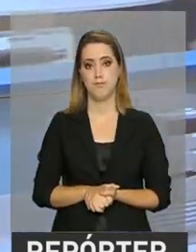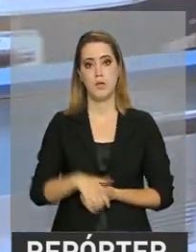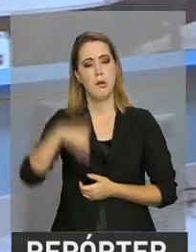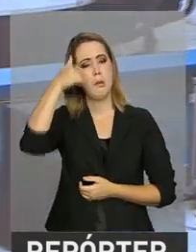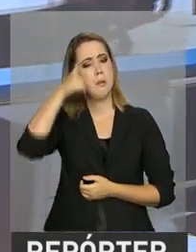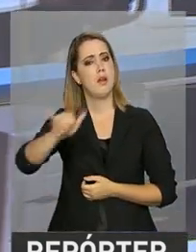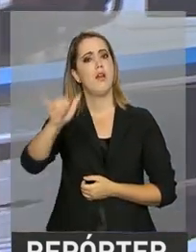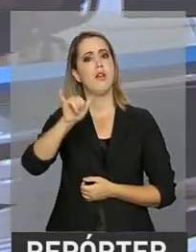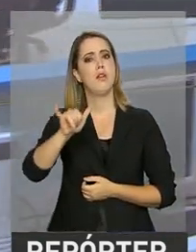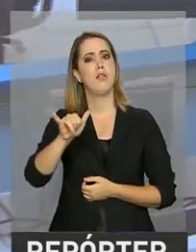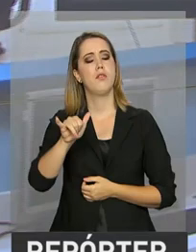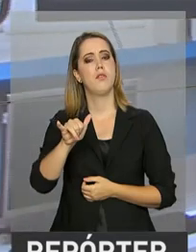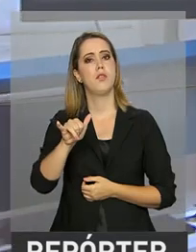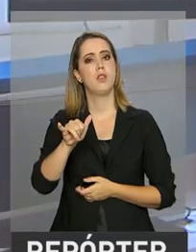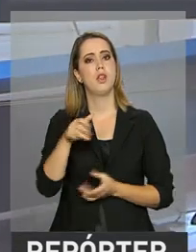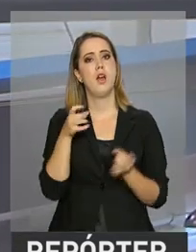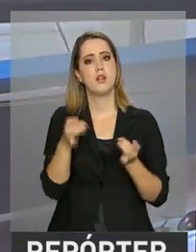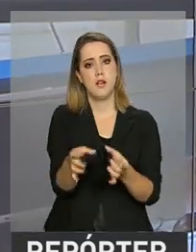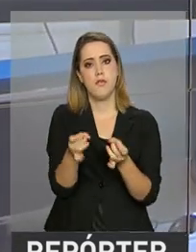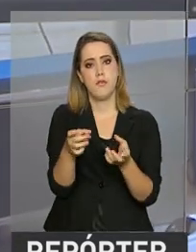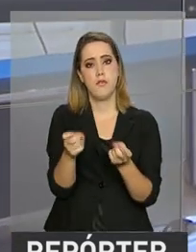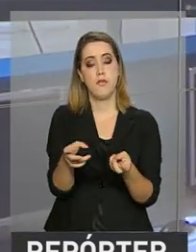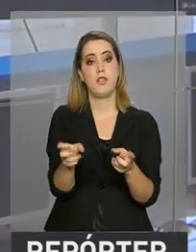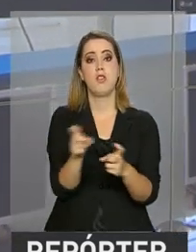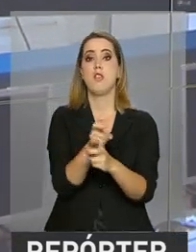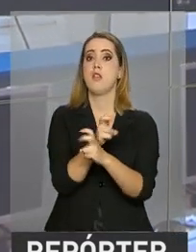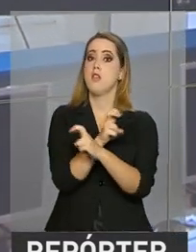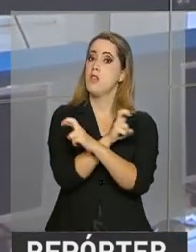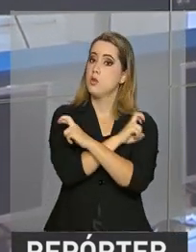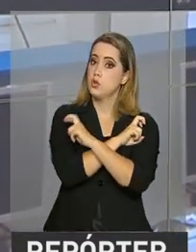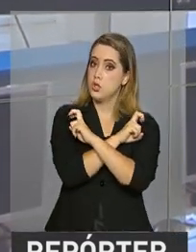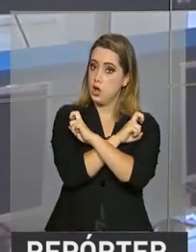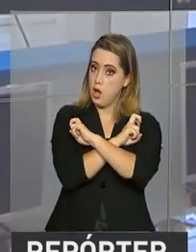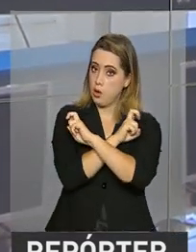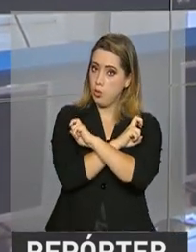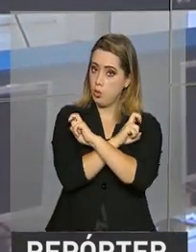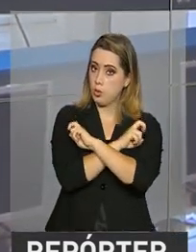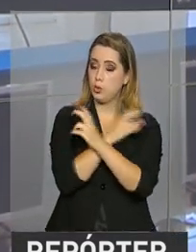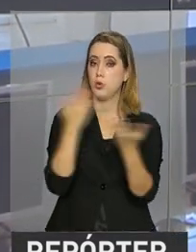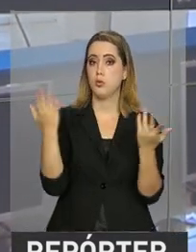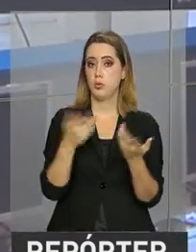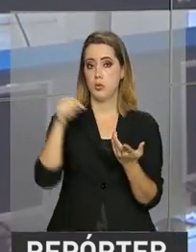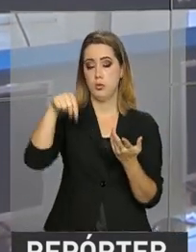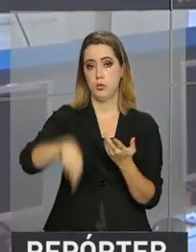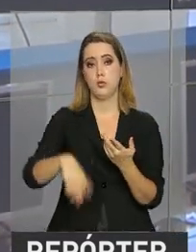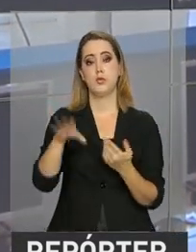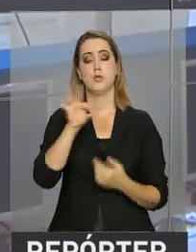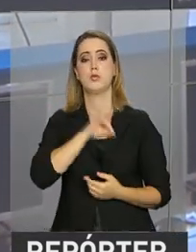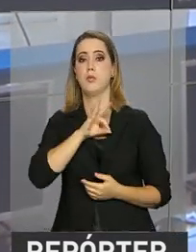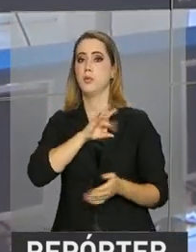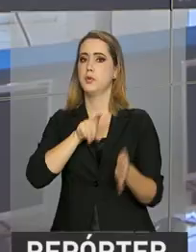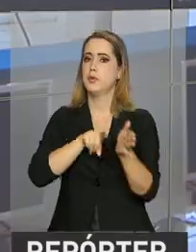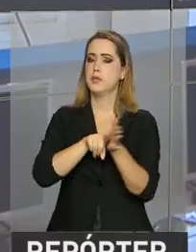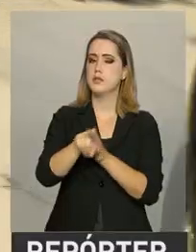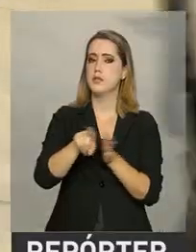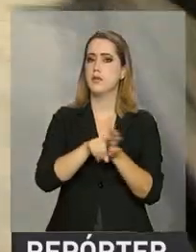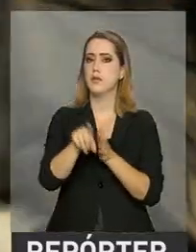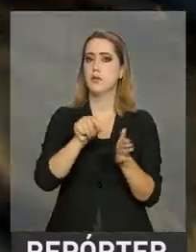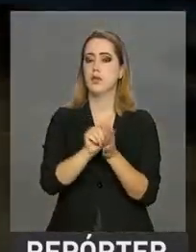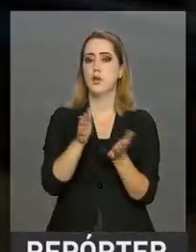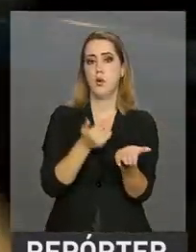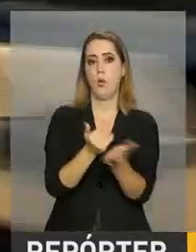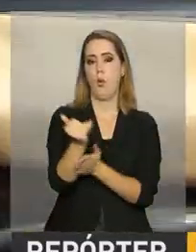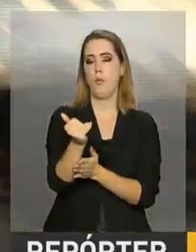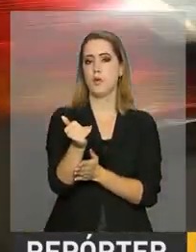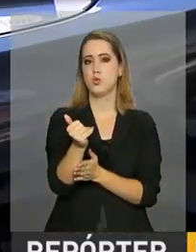o contrabando de agrotóxico no Brasil, a Polícia Federal deu início à Operação Veneno Oculto. Cerca de